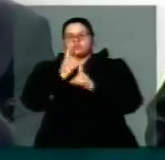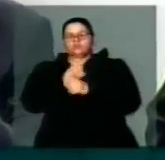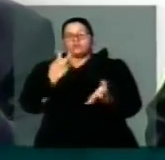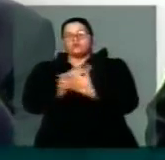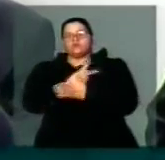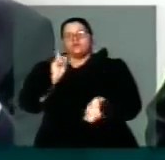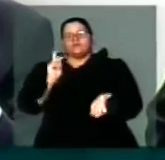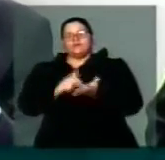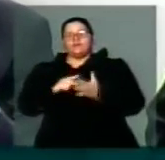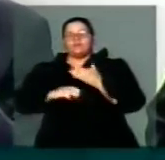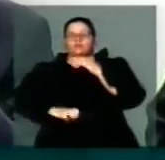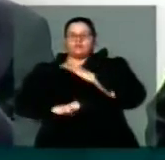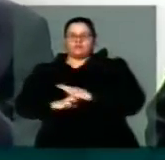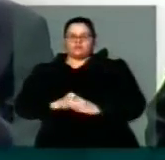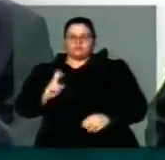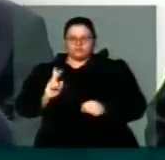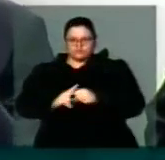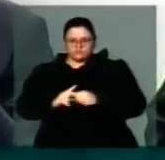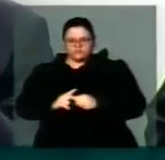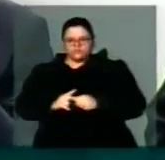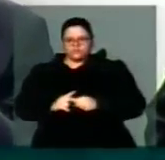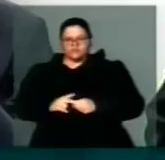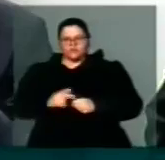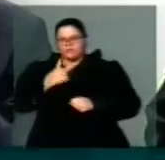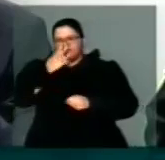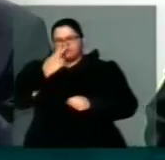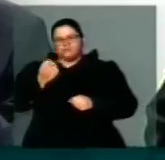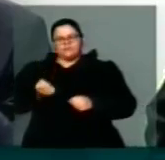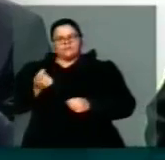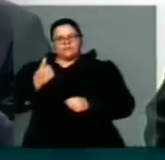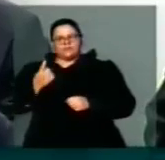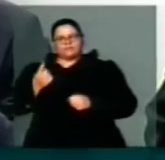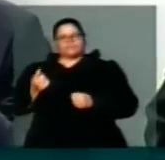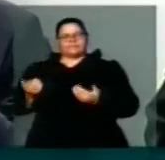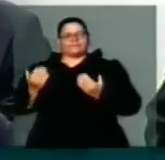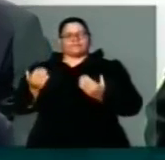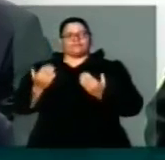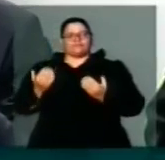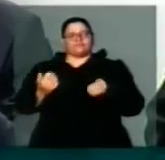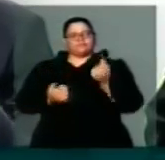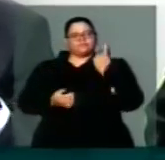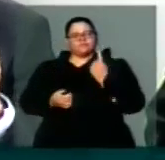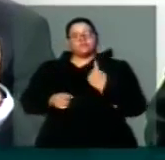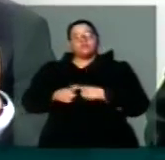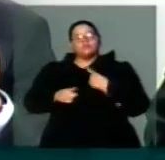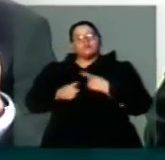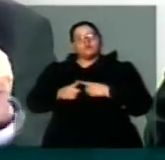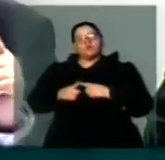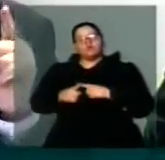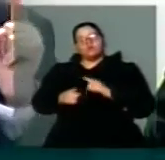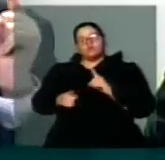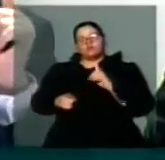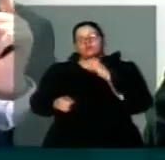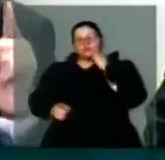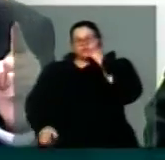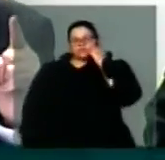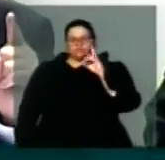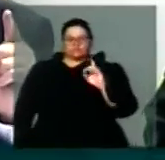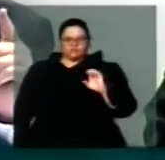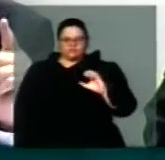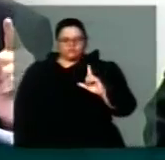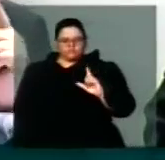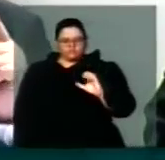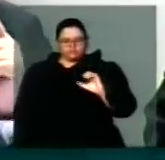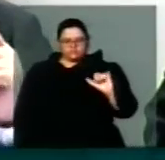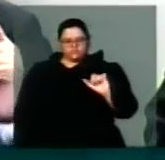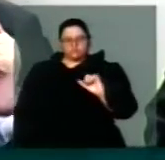abertos os inquéritos. Essa contradição, a ter sido aberto o inquérito contra o senador Delcídio Amaral, teria que ter sido considerada essa